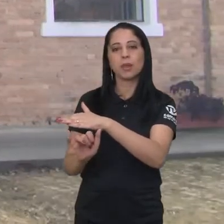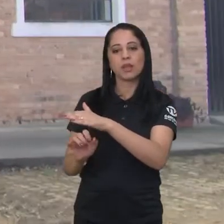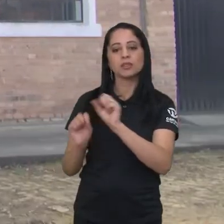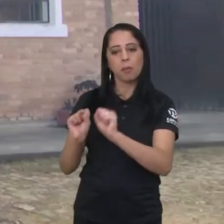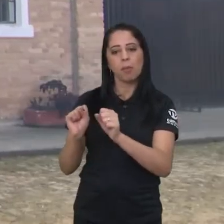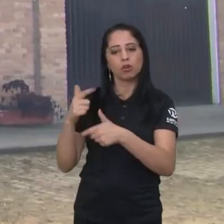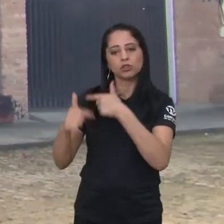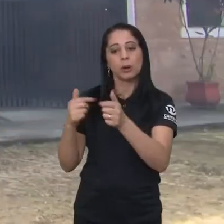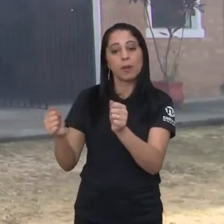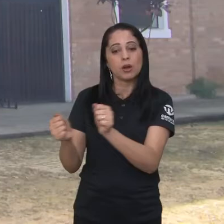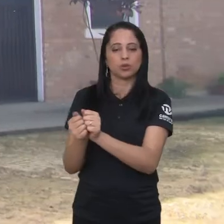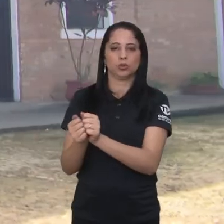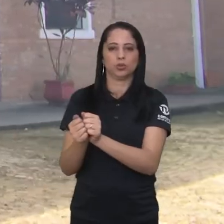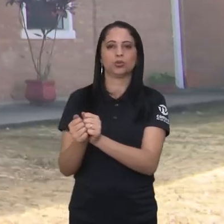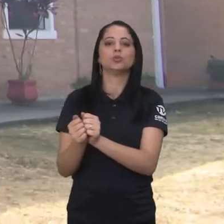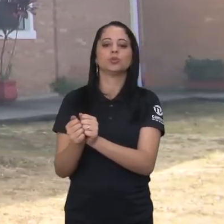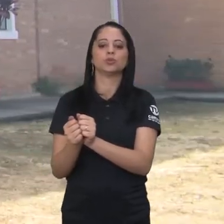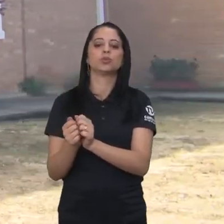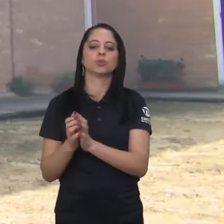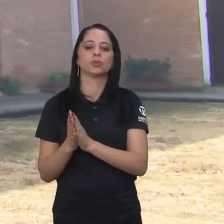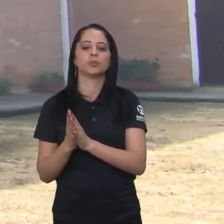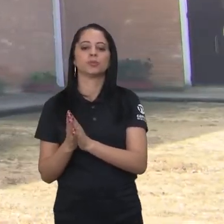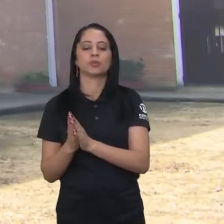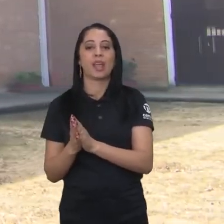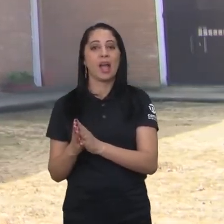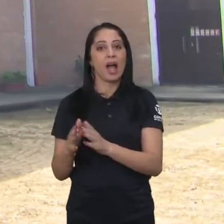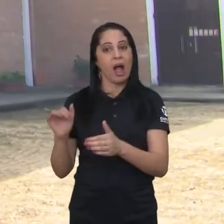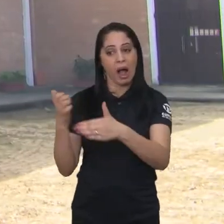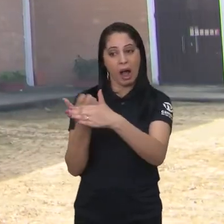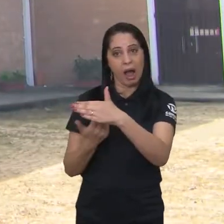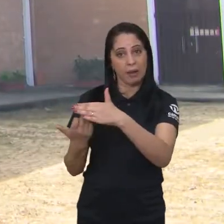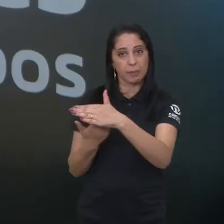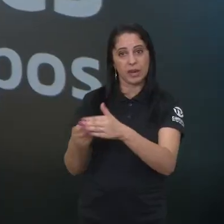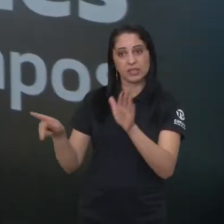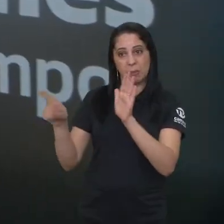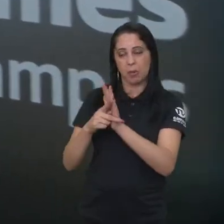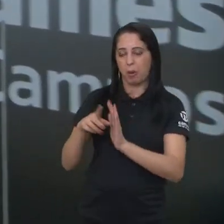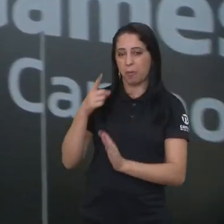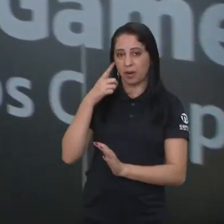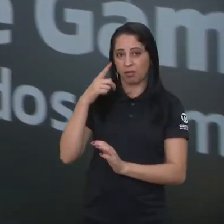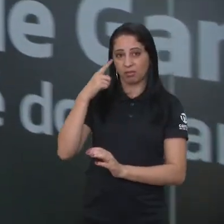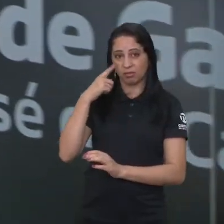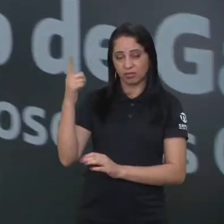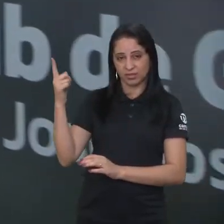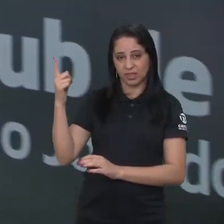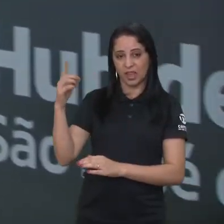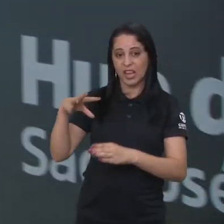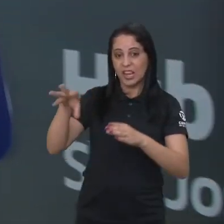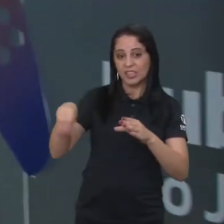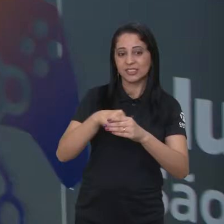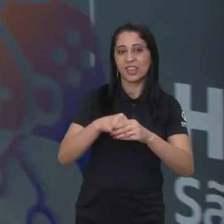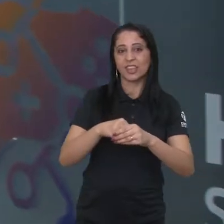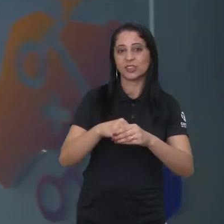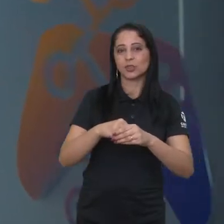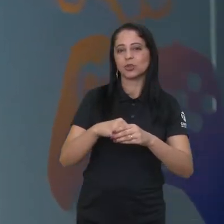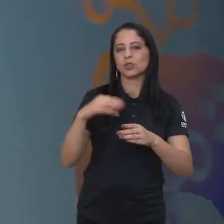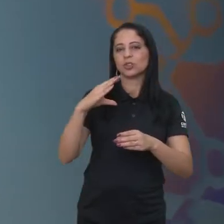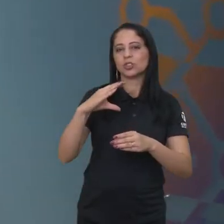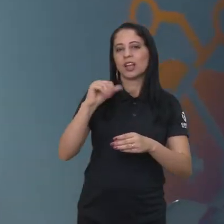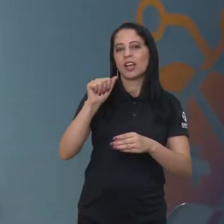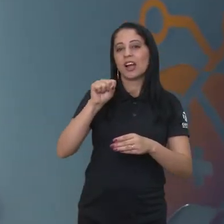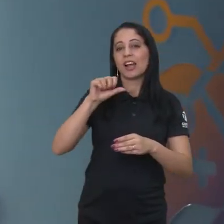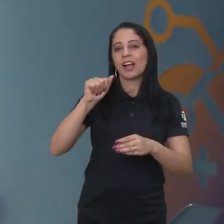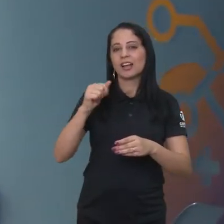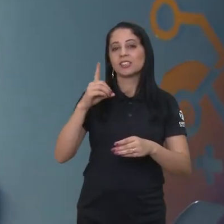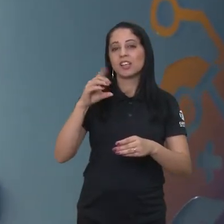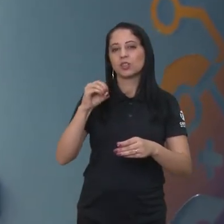A empresa do Elvis fica na Casa do Café, localizada no Parque da Cidade, e ele comemora o crescimento deste mercado em